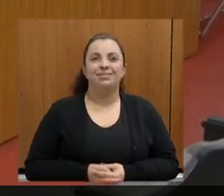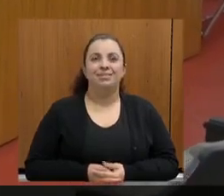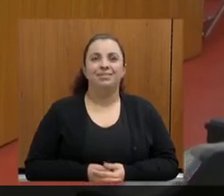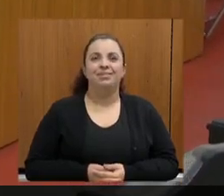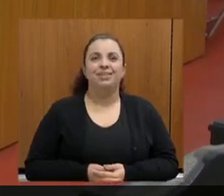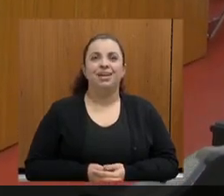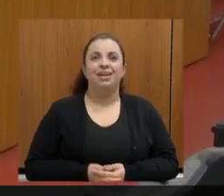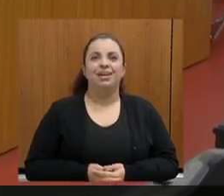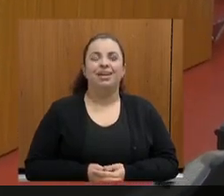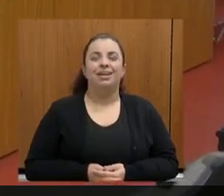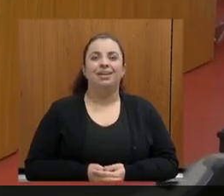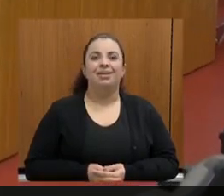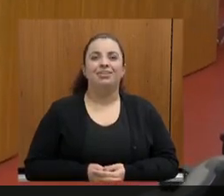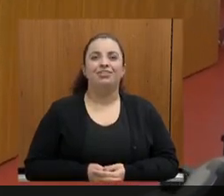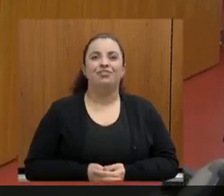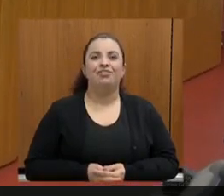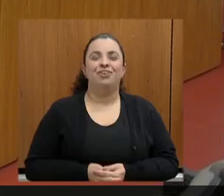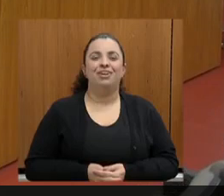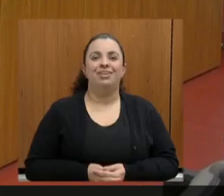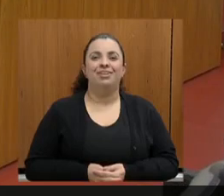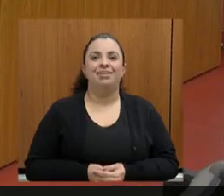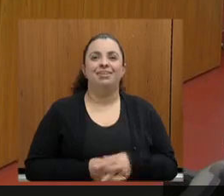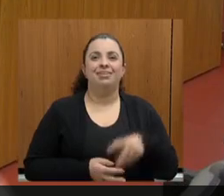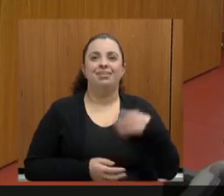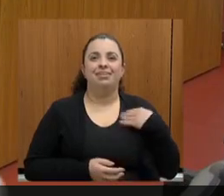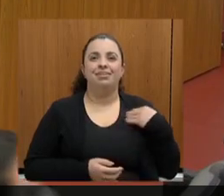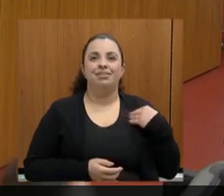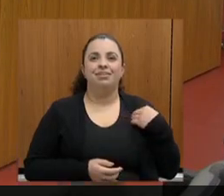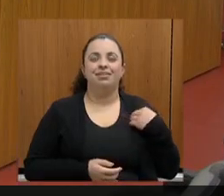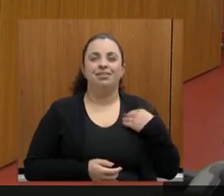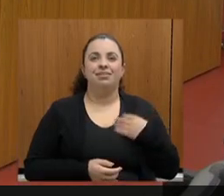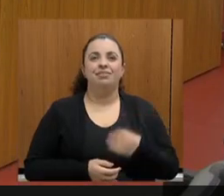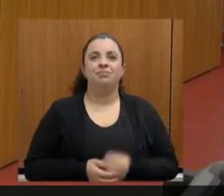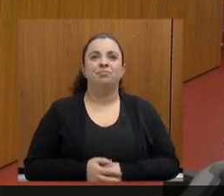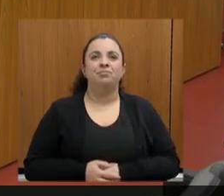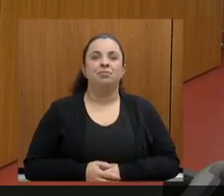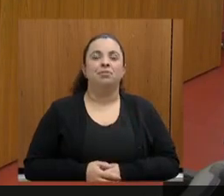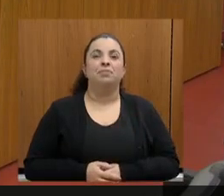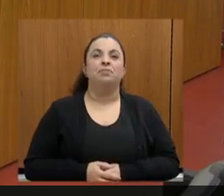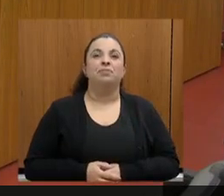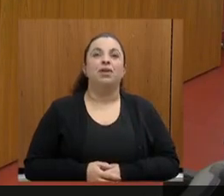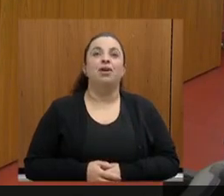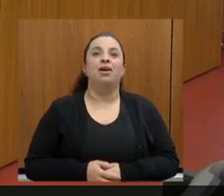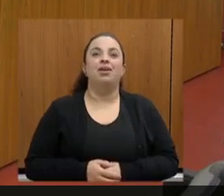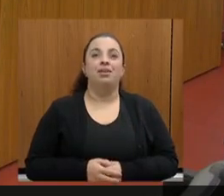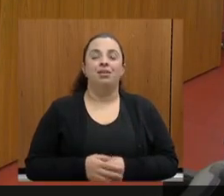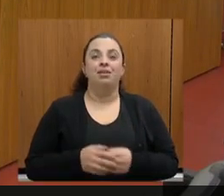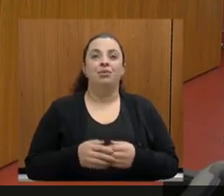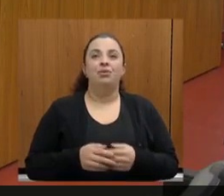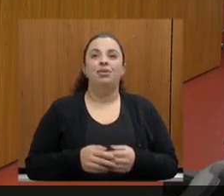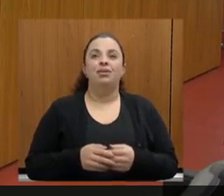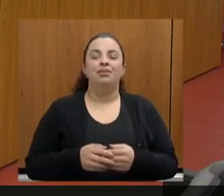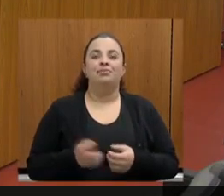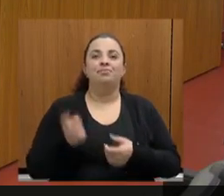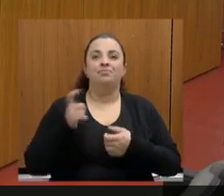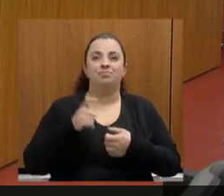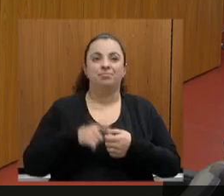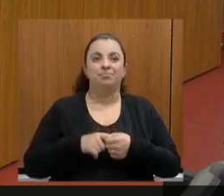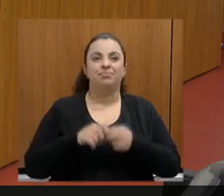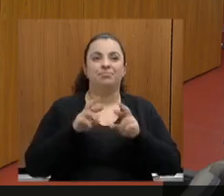águia ó e aqui está uma reabertos os trabalhos